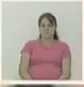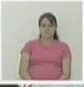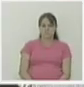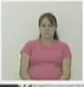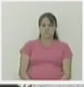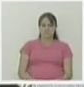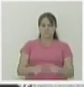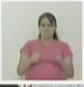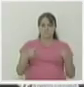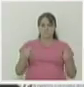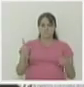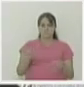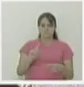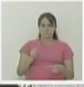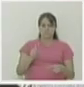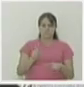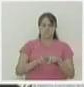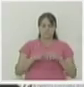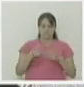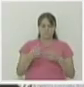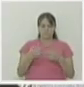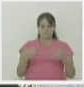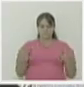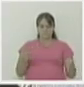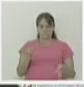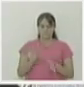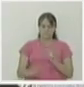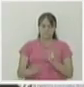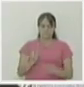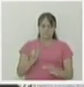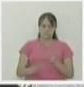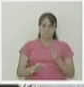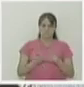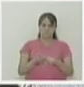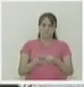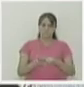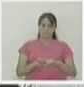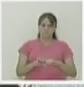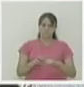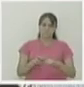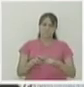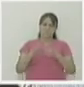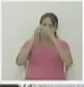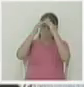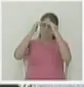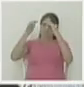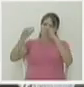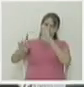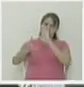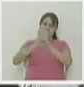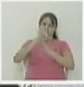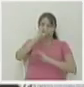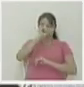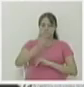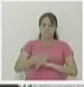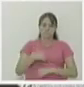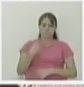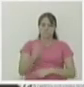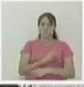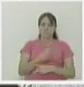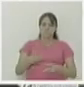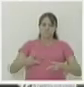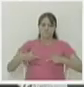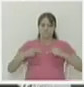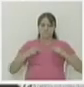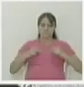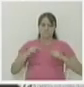Mas não é por atos de justiça, por observância de leis e mandamentos, que nós merecemos, e